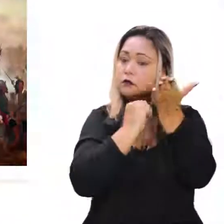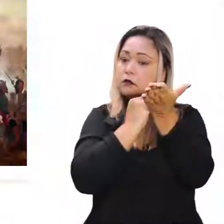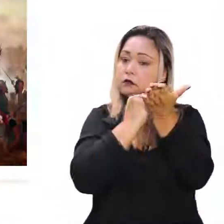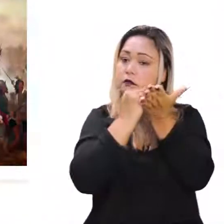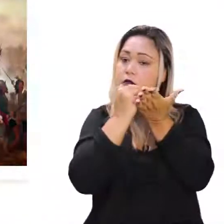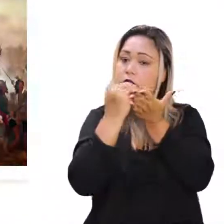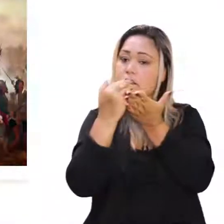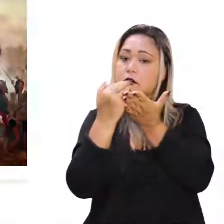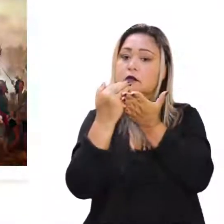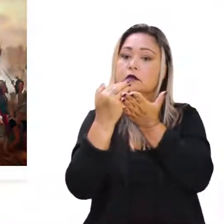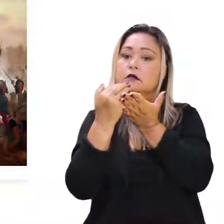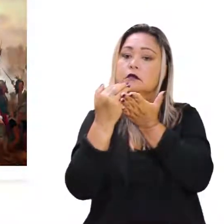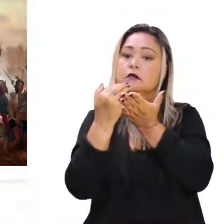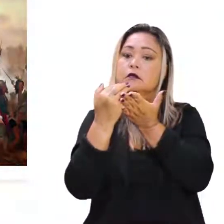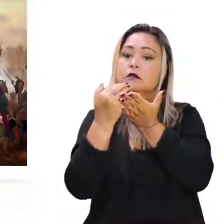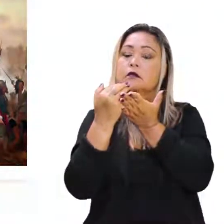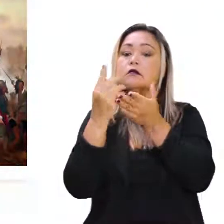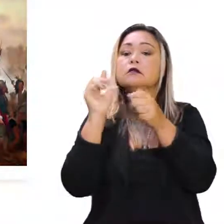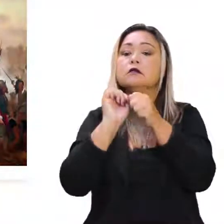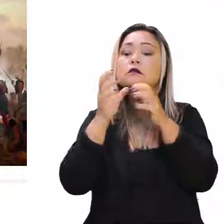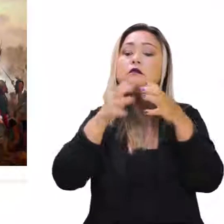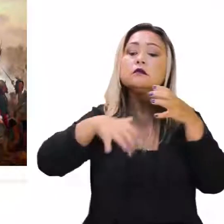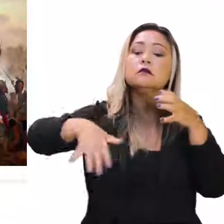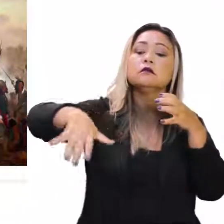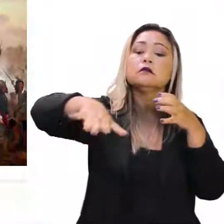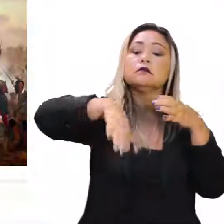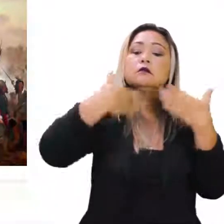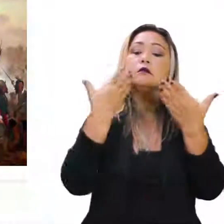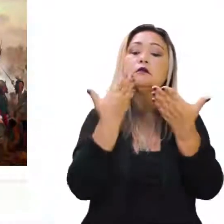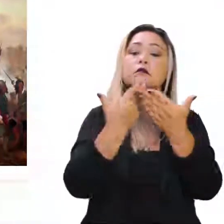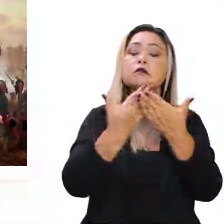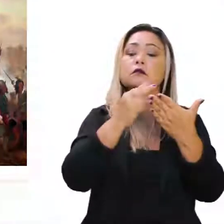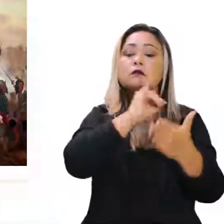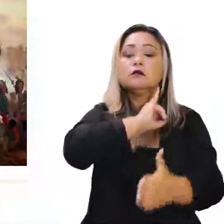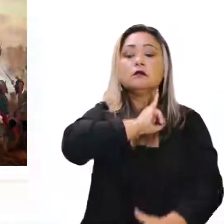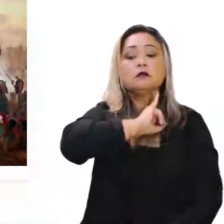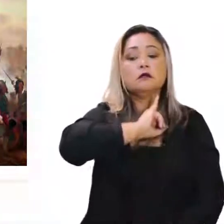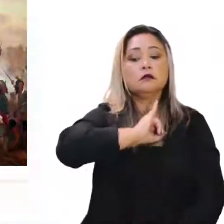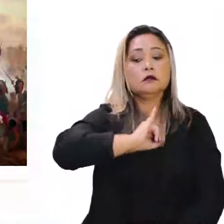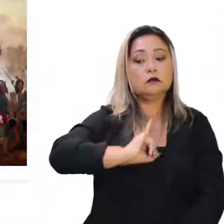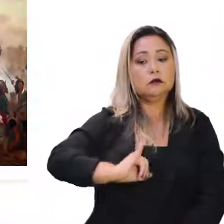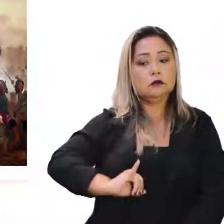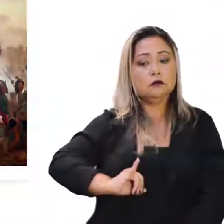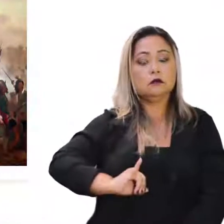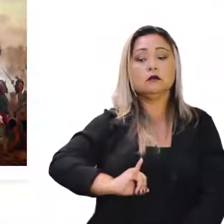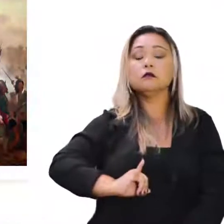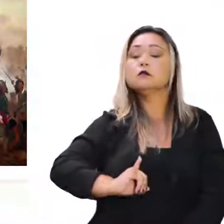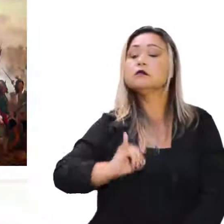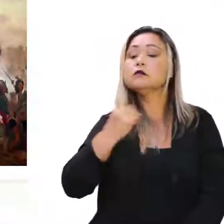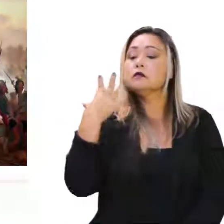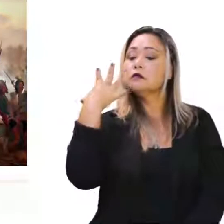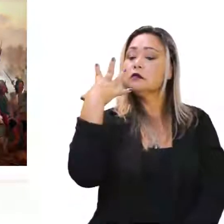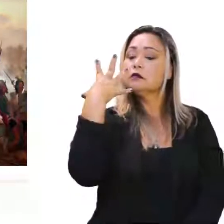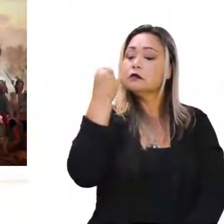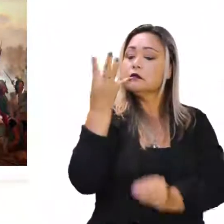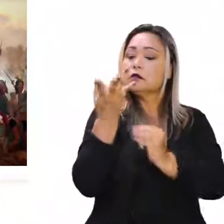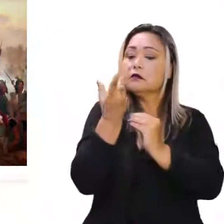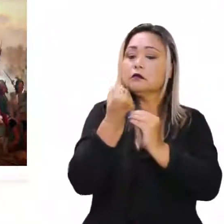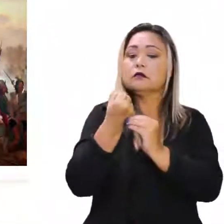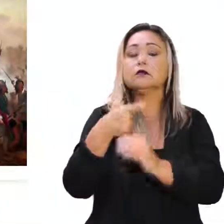início com a criação da Academia Imperial de Belas Artes, que ficou conhecido como